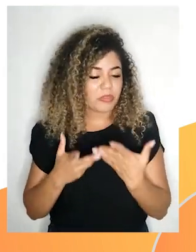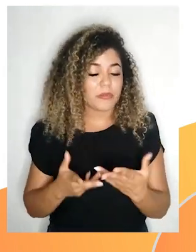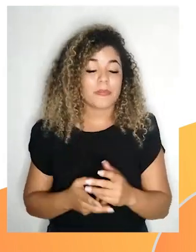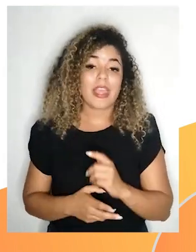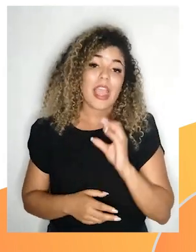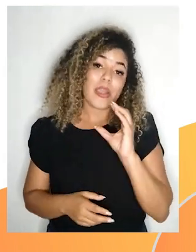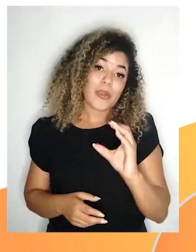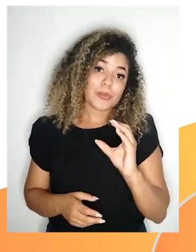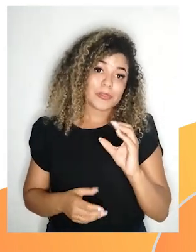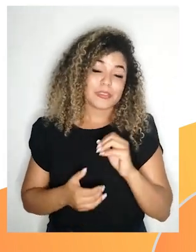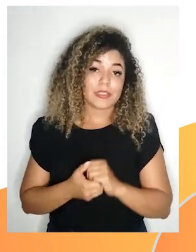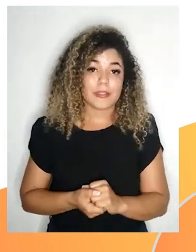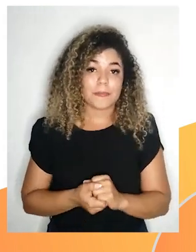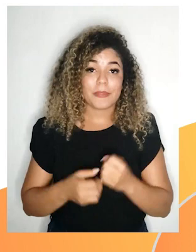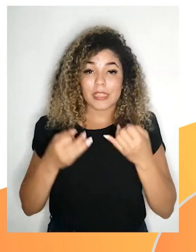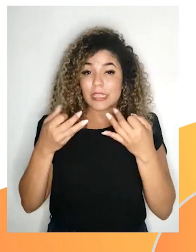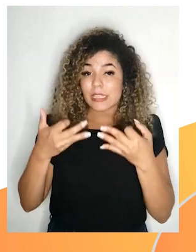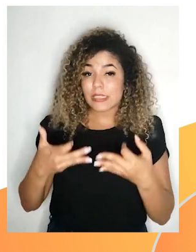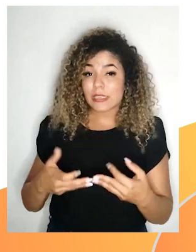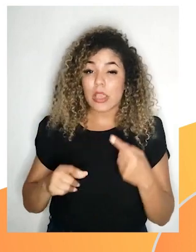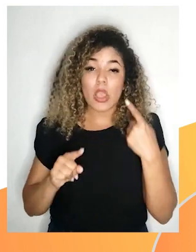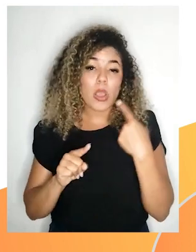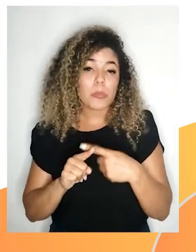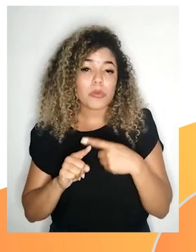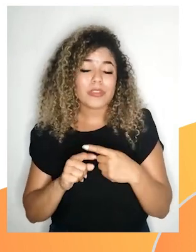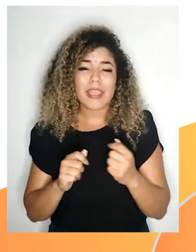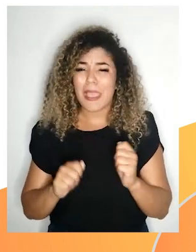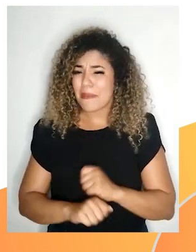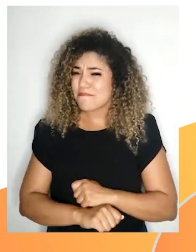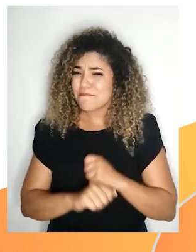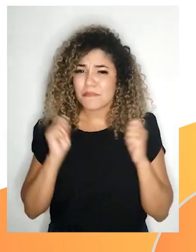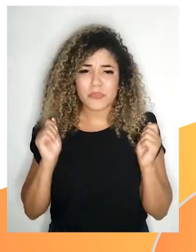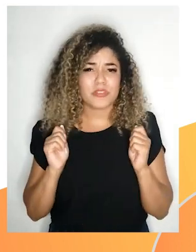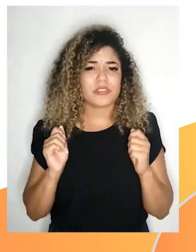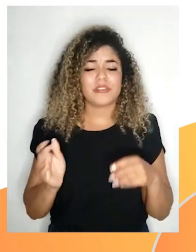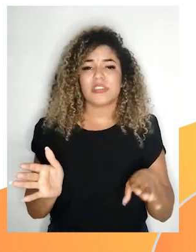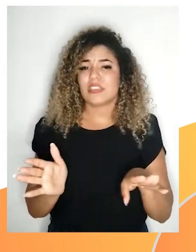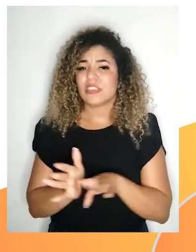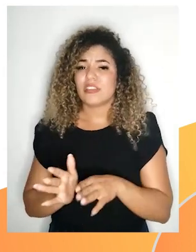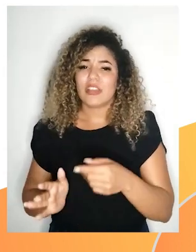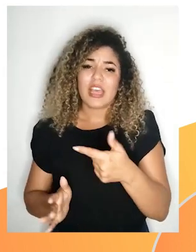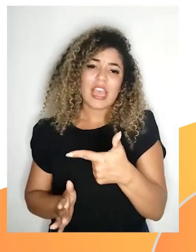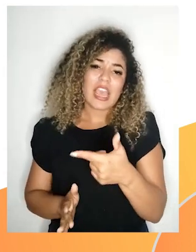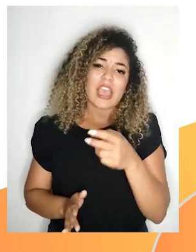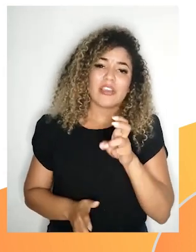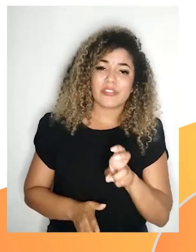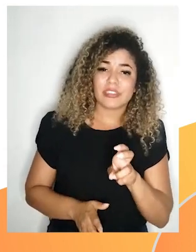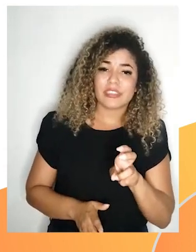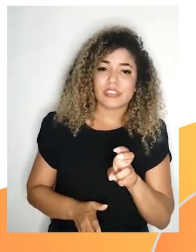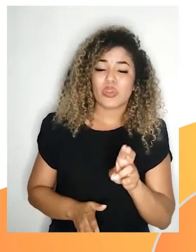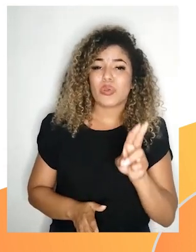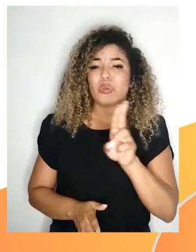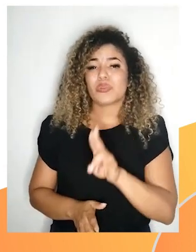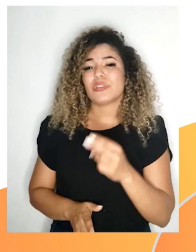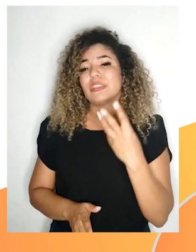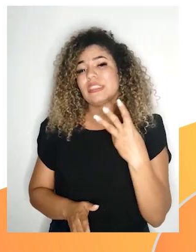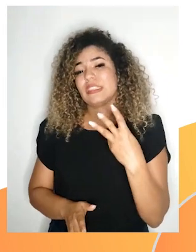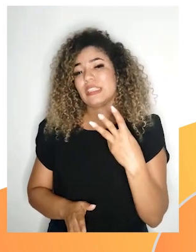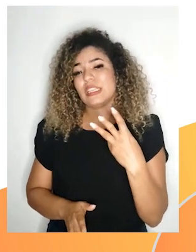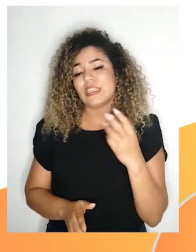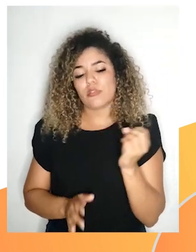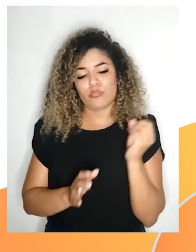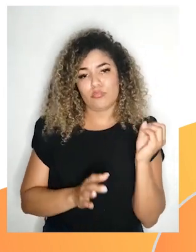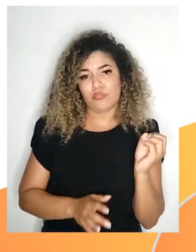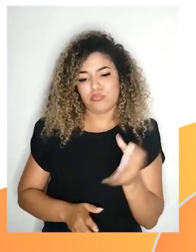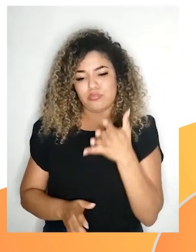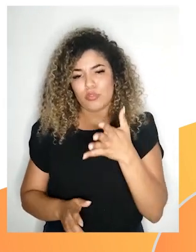C. Explique por que é impossível chegar à casa 25 em apenas 3 rodadas.